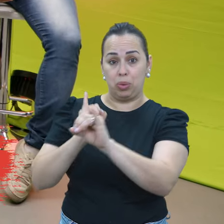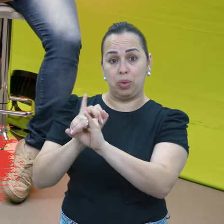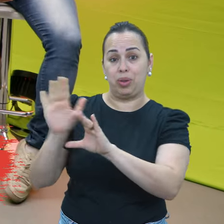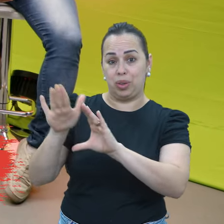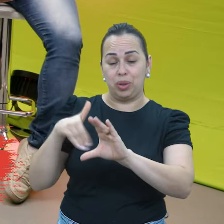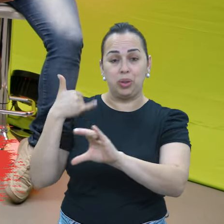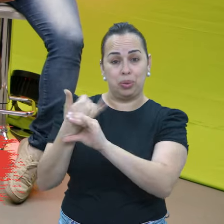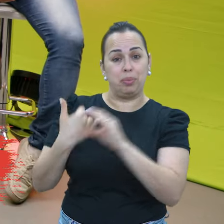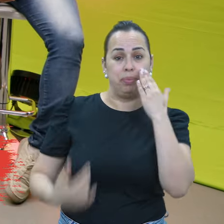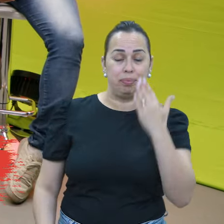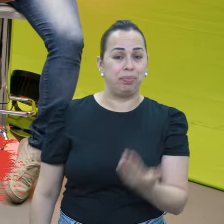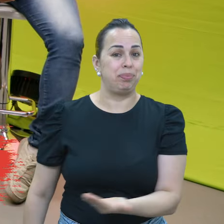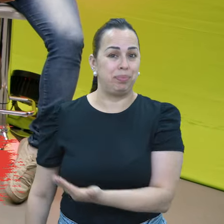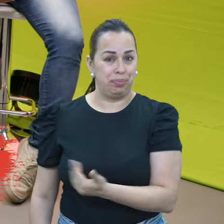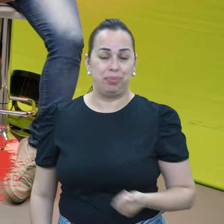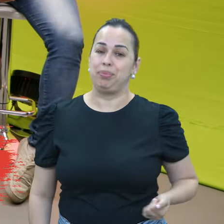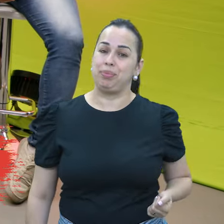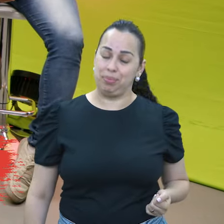lá